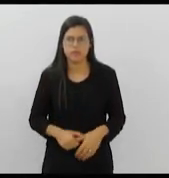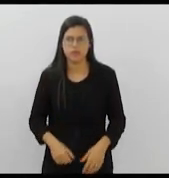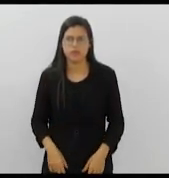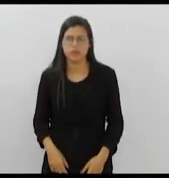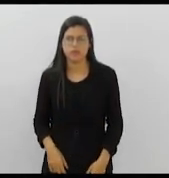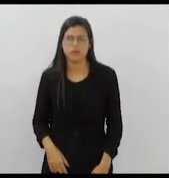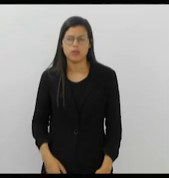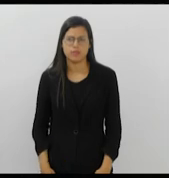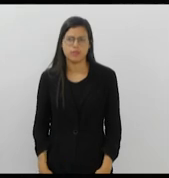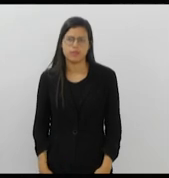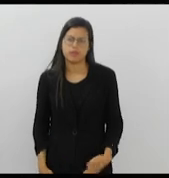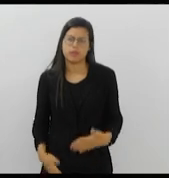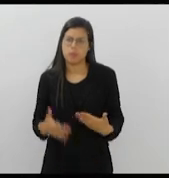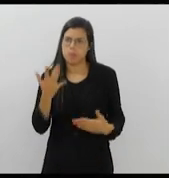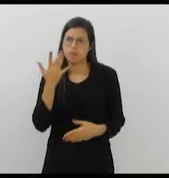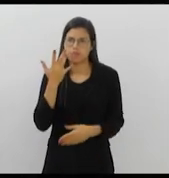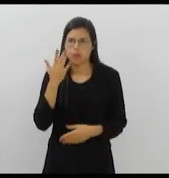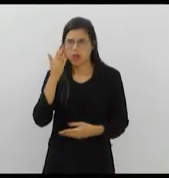quiçá,